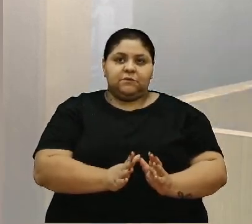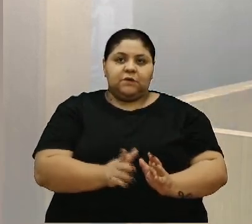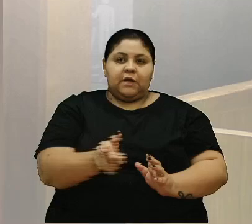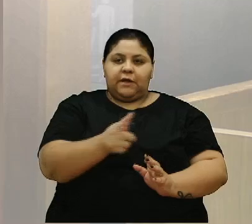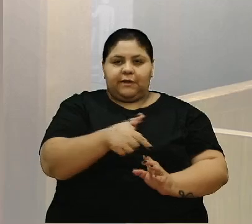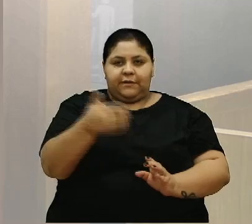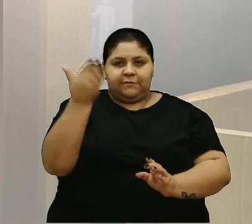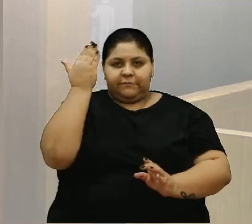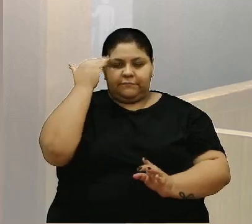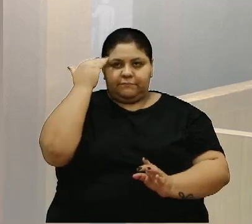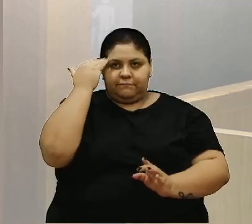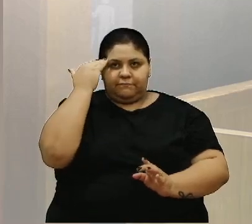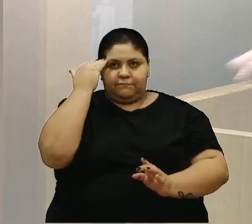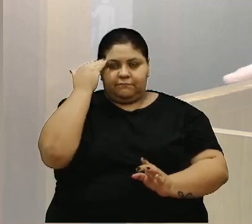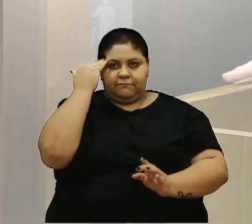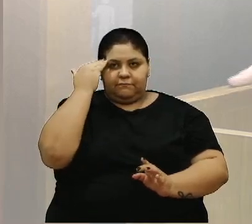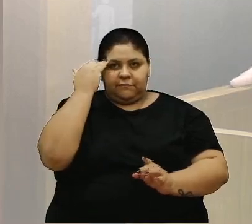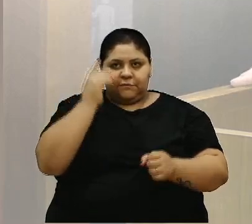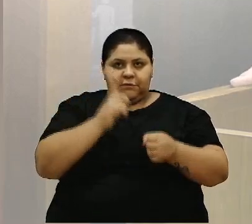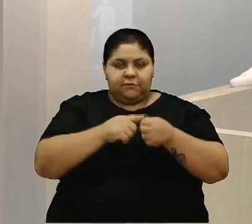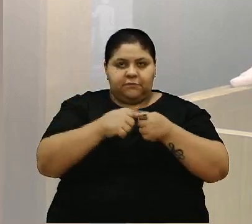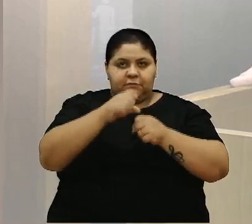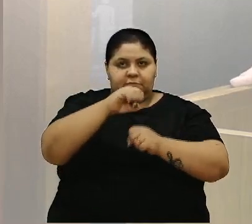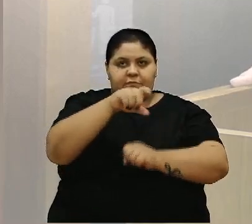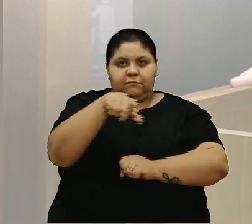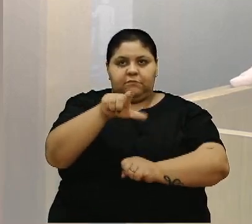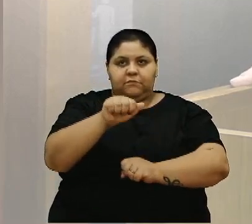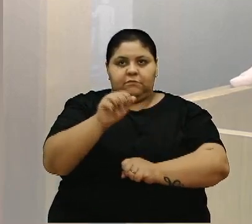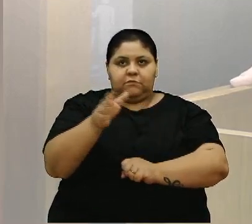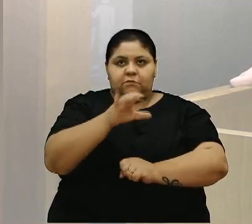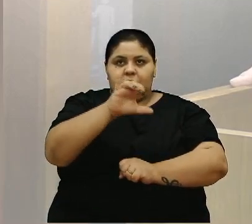sabe, São José do Ouro, na região